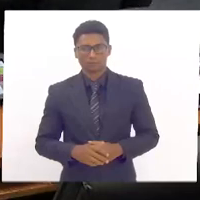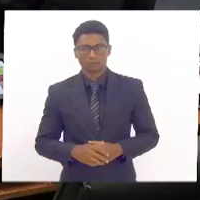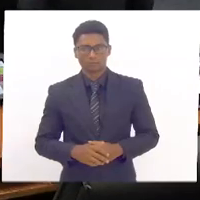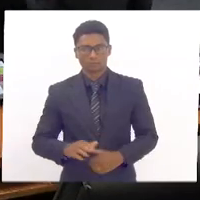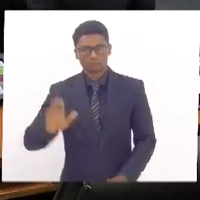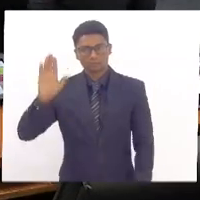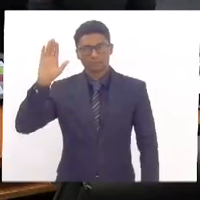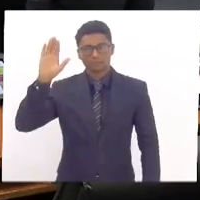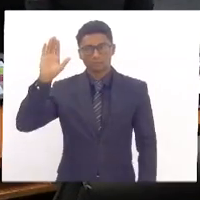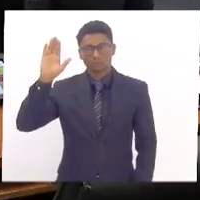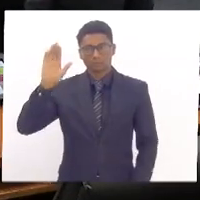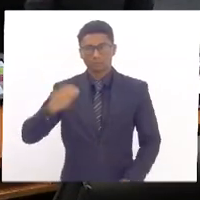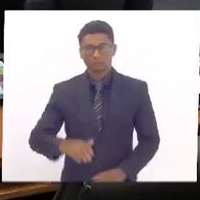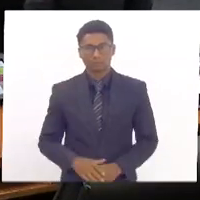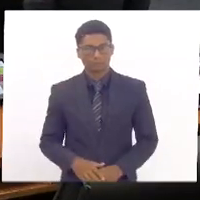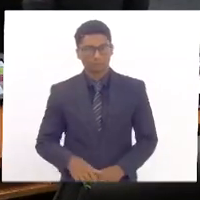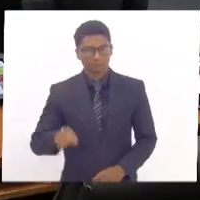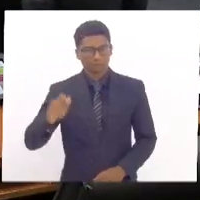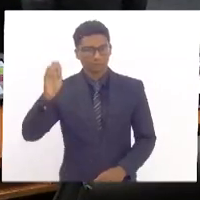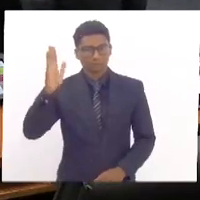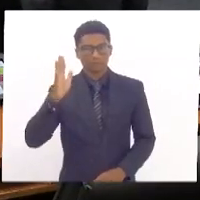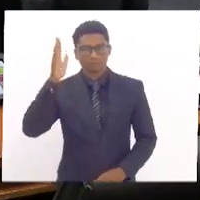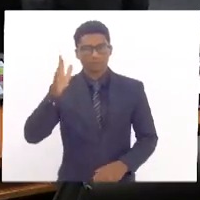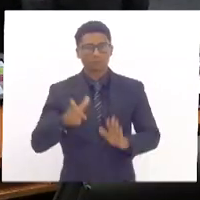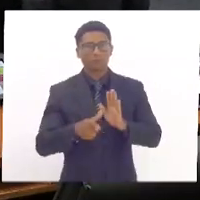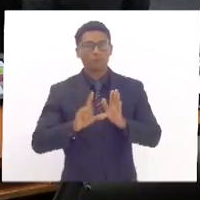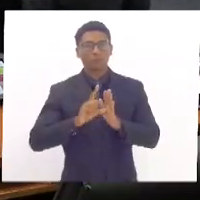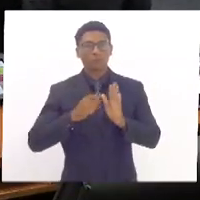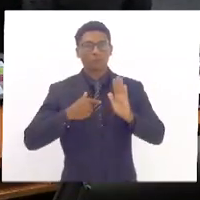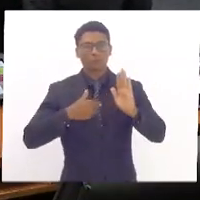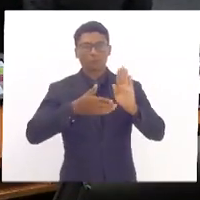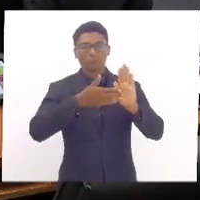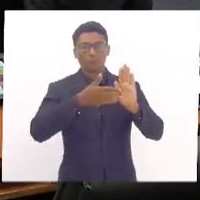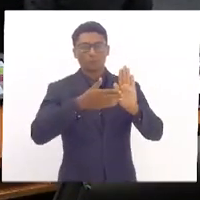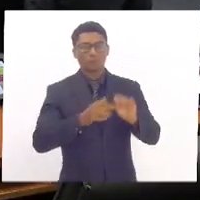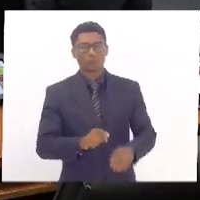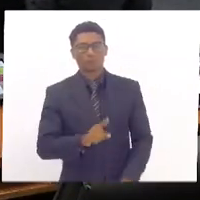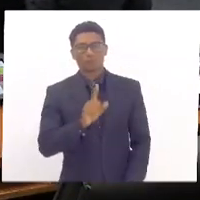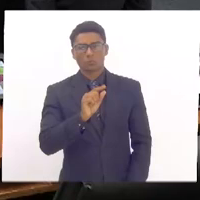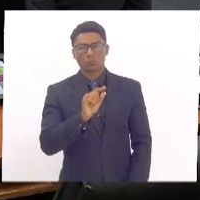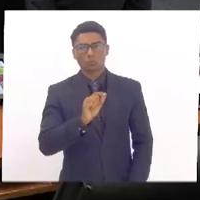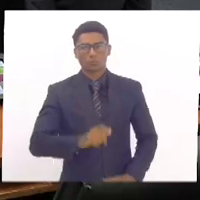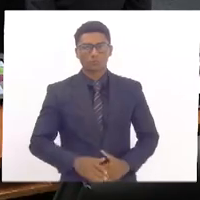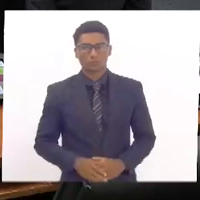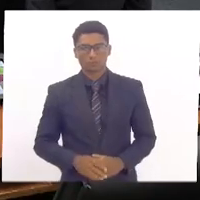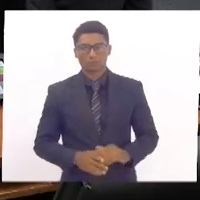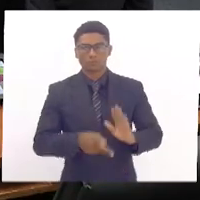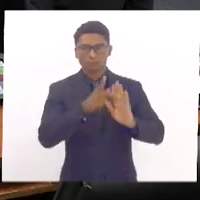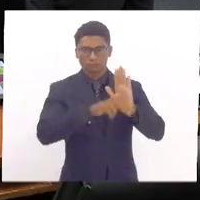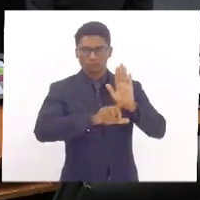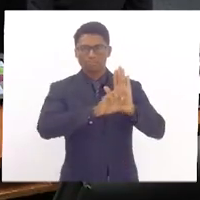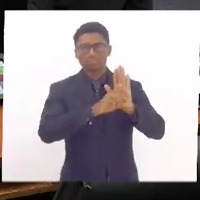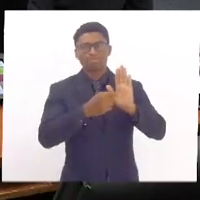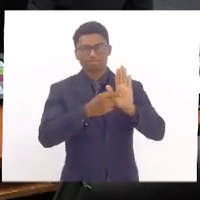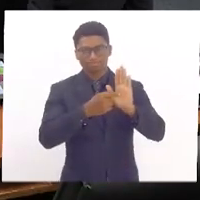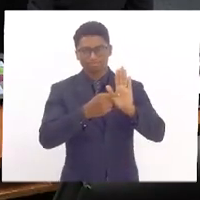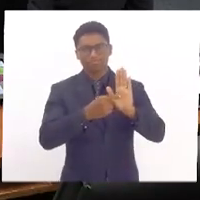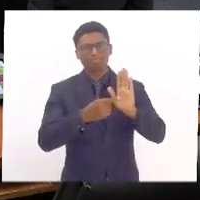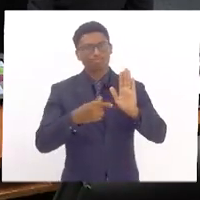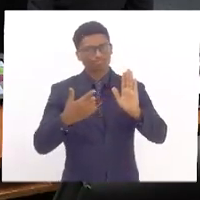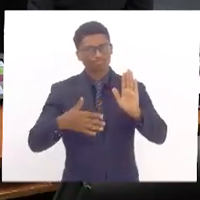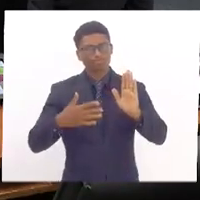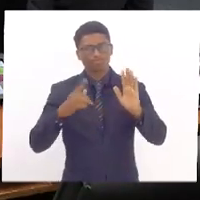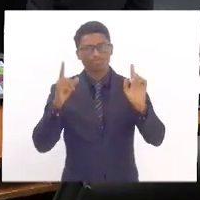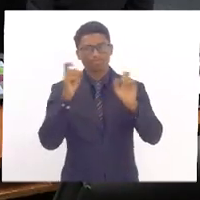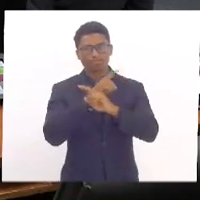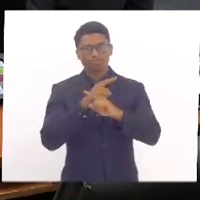Questão de ordem, presidente, antes do deputado Luiz Paulo intervir. Não, deputado. Queria propor a Vossa Excelência, isso é um projeto complexo, a discussão vai mostrar isso,